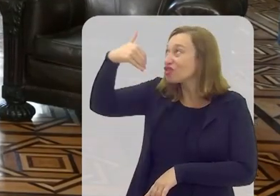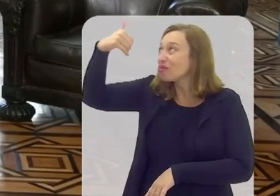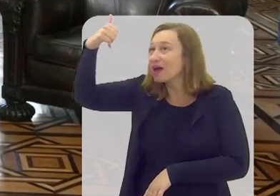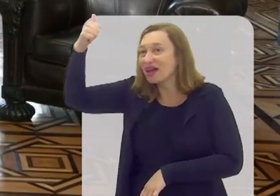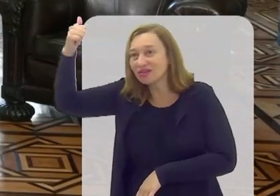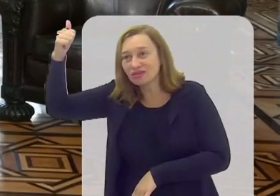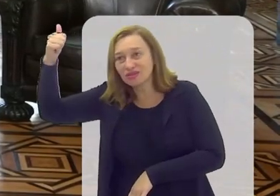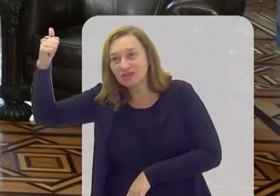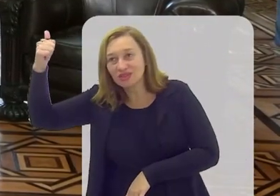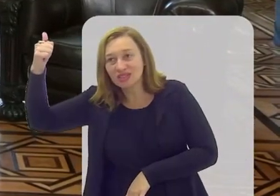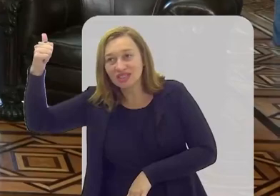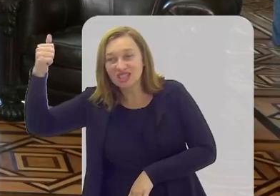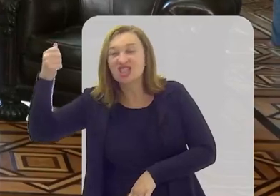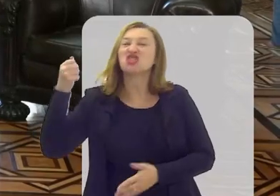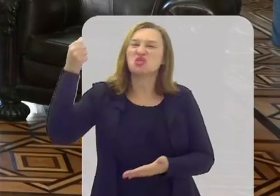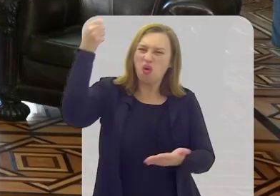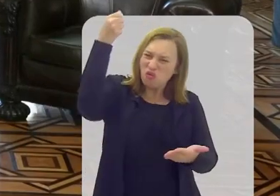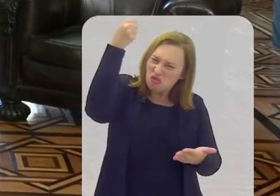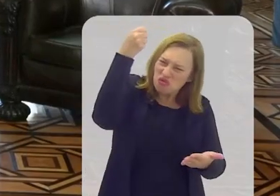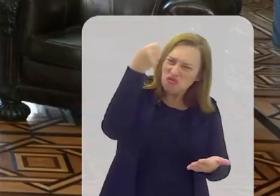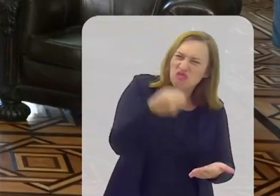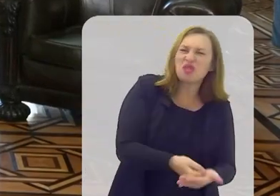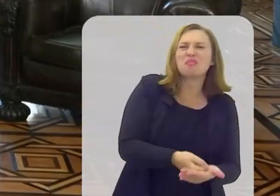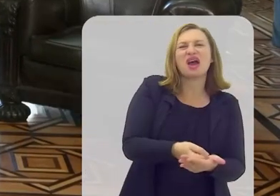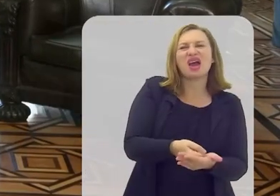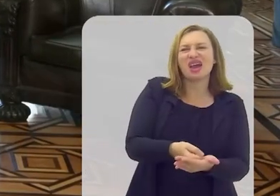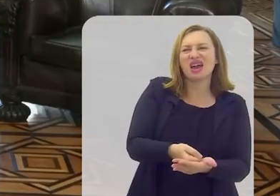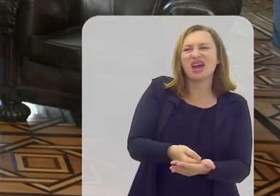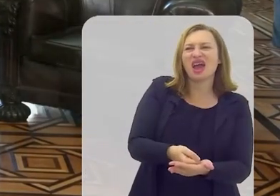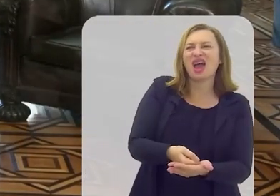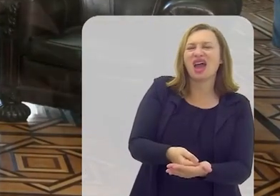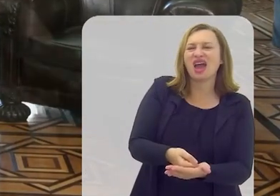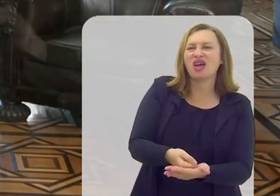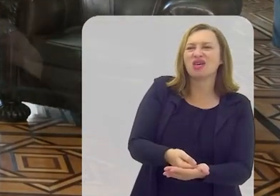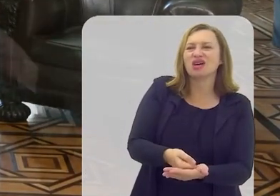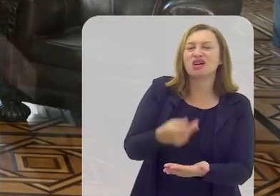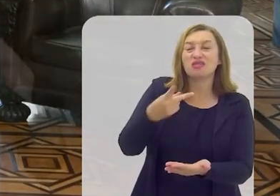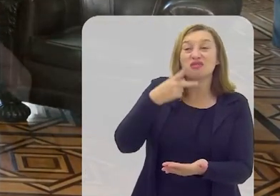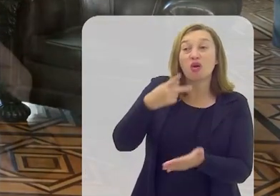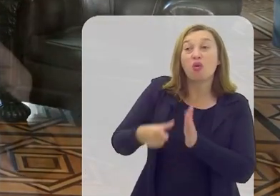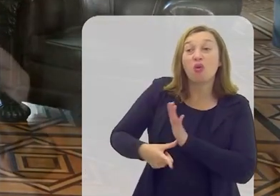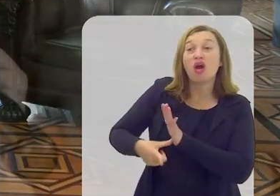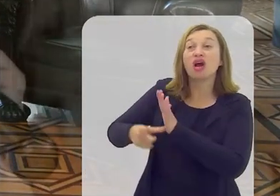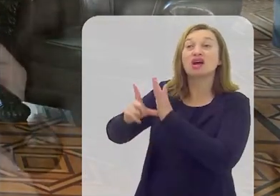e confirmar o que havia falado.